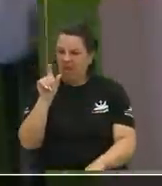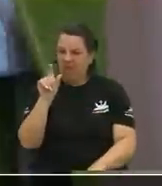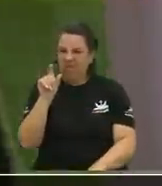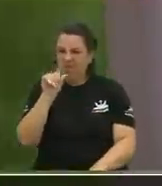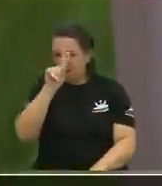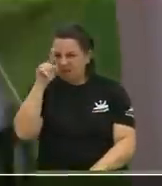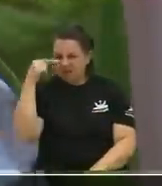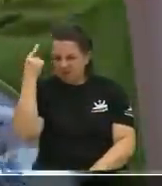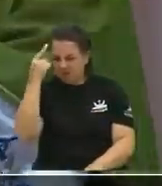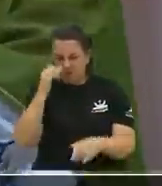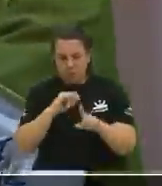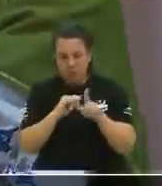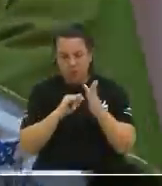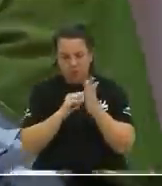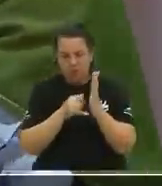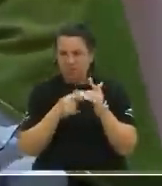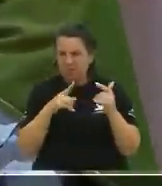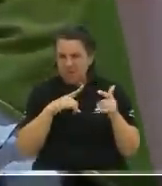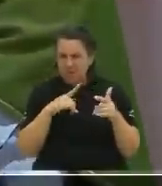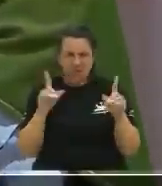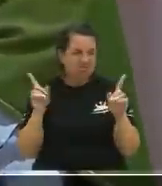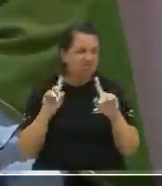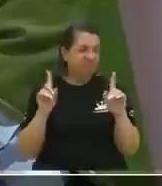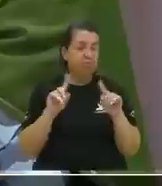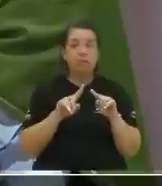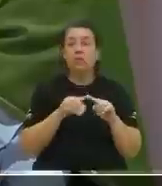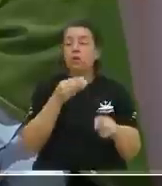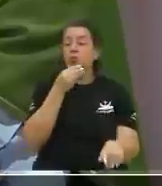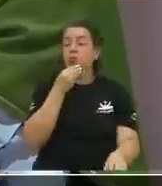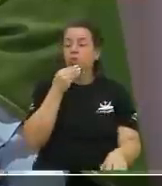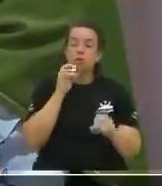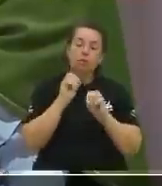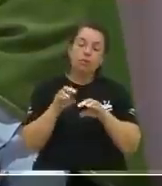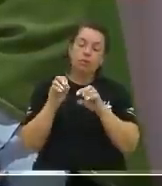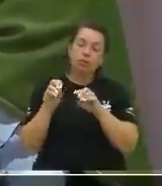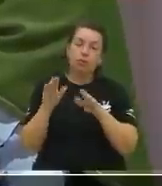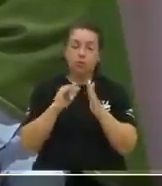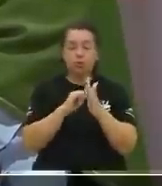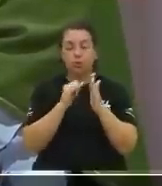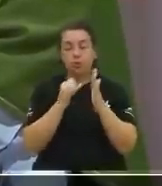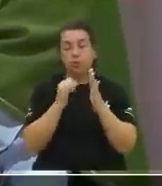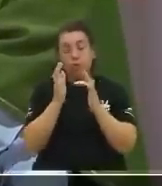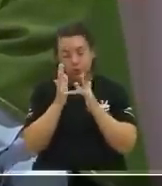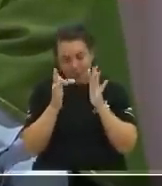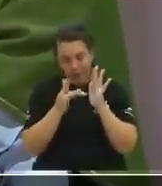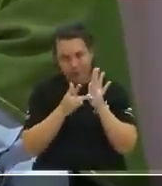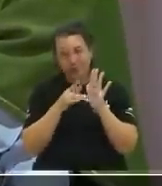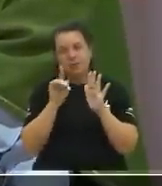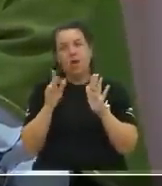Mas um homem que ensinou Jesus a ser um homem de oração.